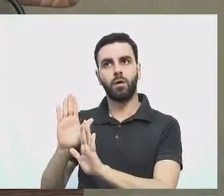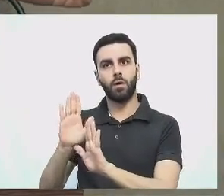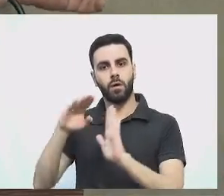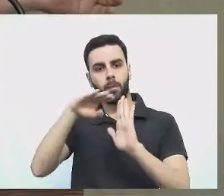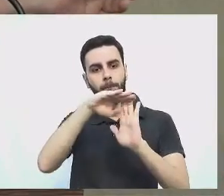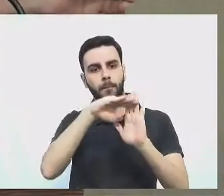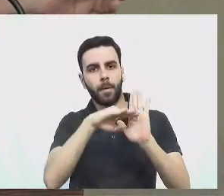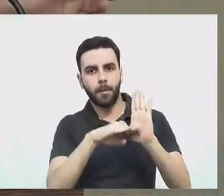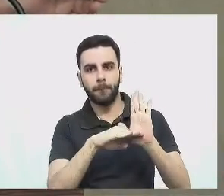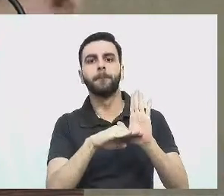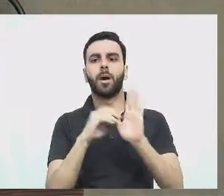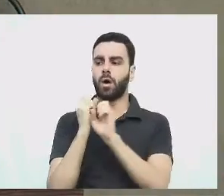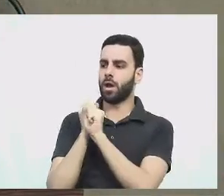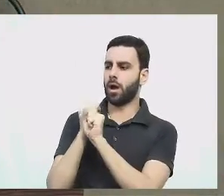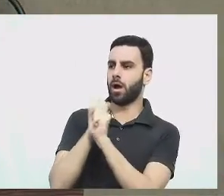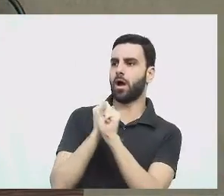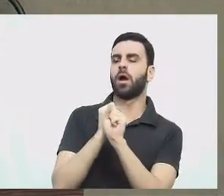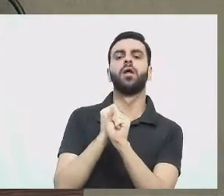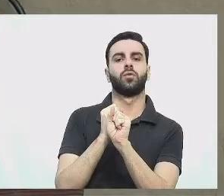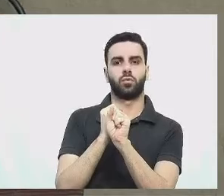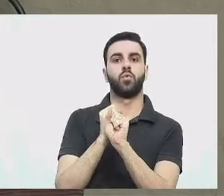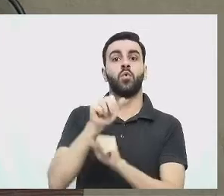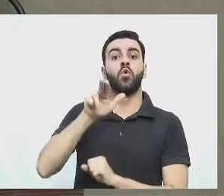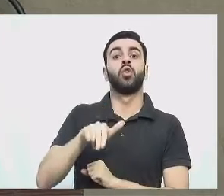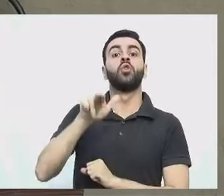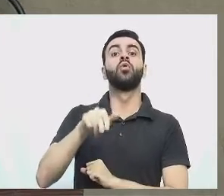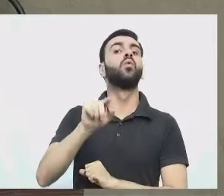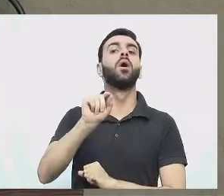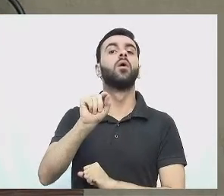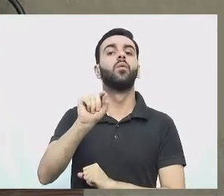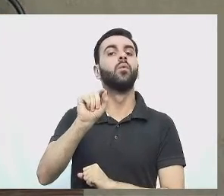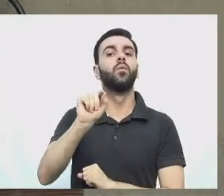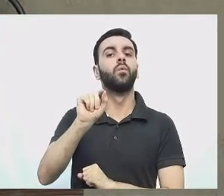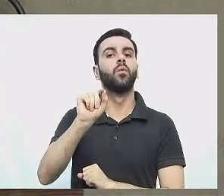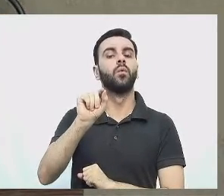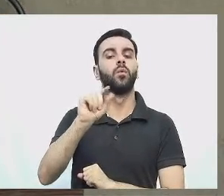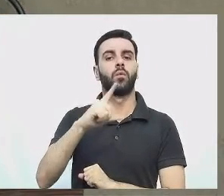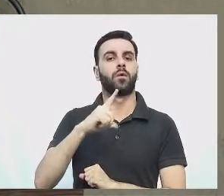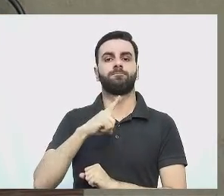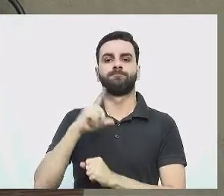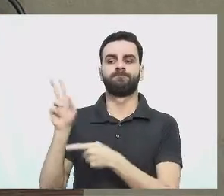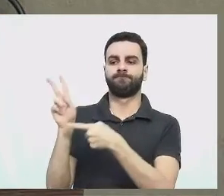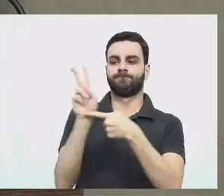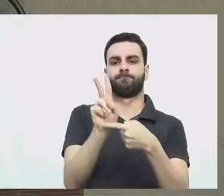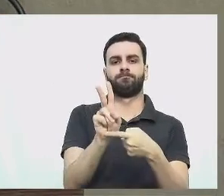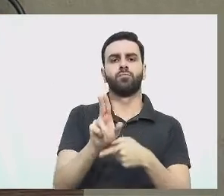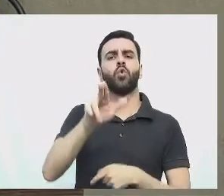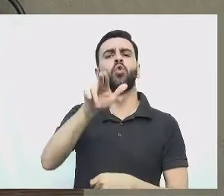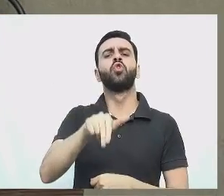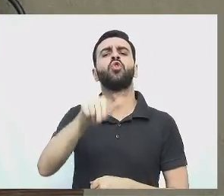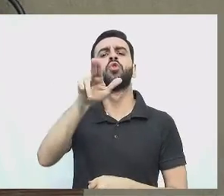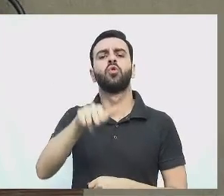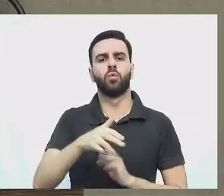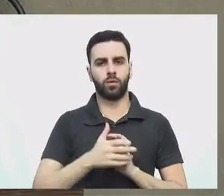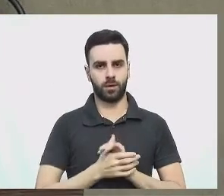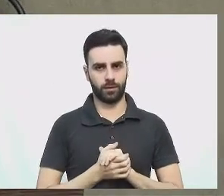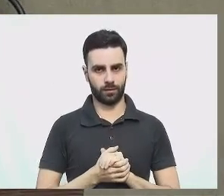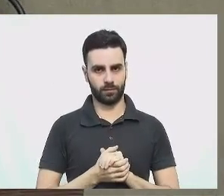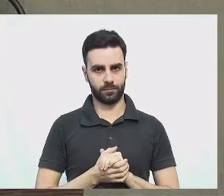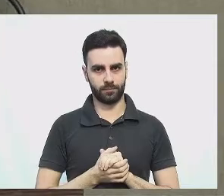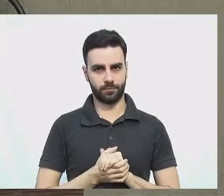que nós conseguimos fazer ao longo dos anos. Nunca, nunca tivemos um empréstimo sequer.